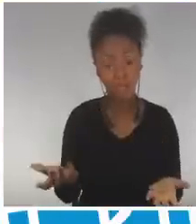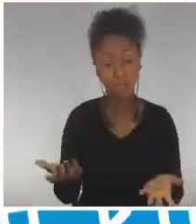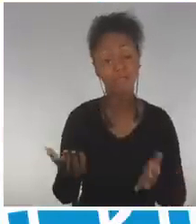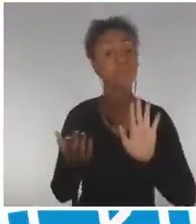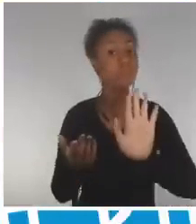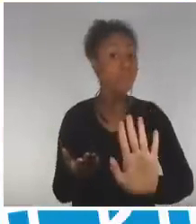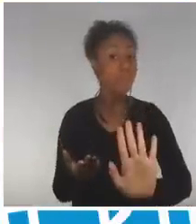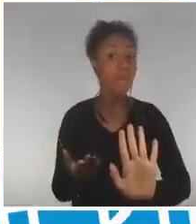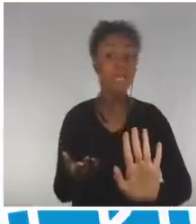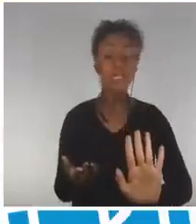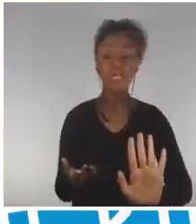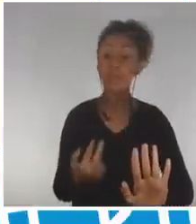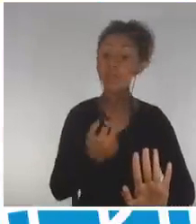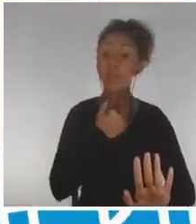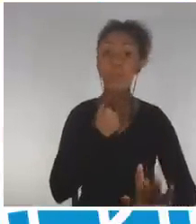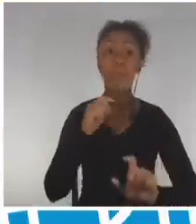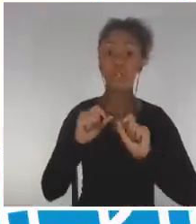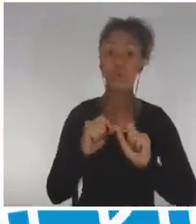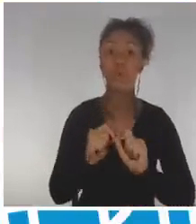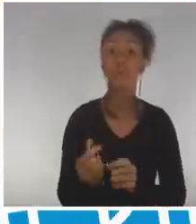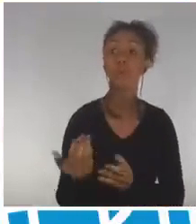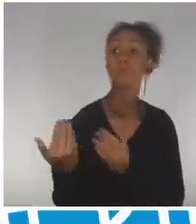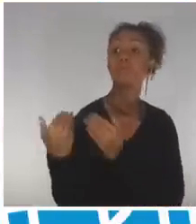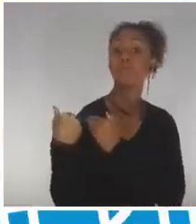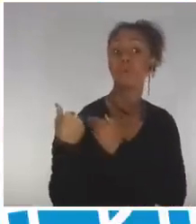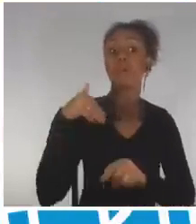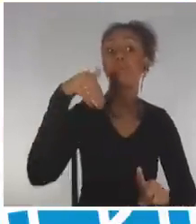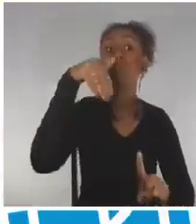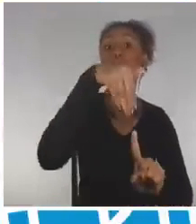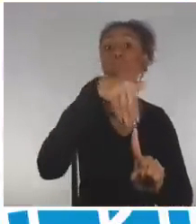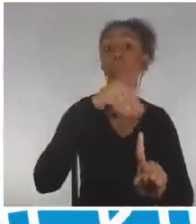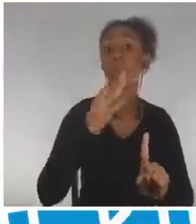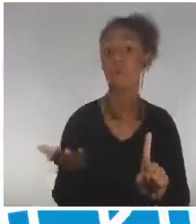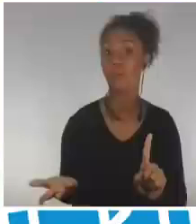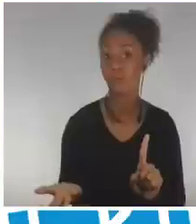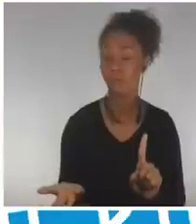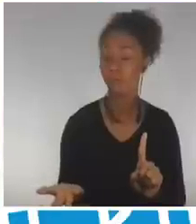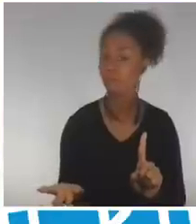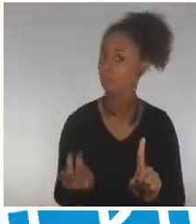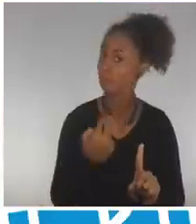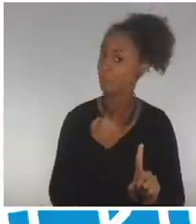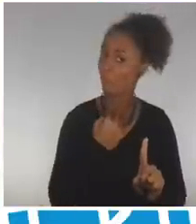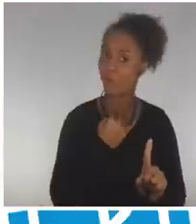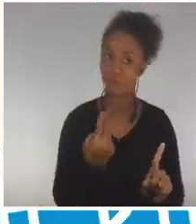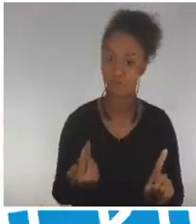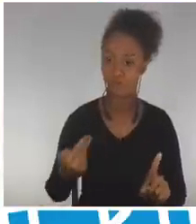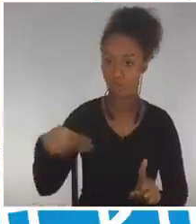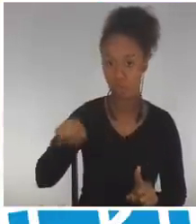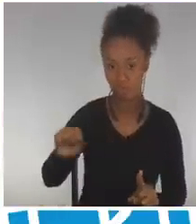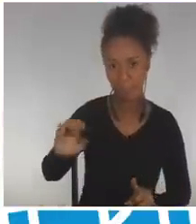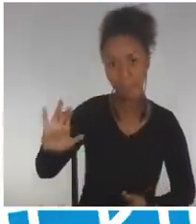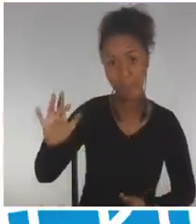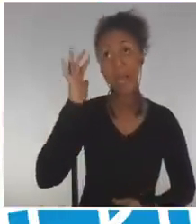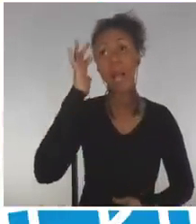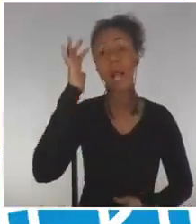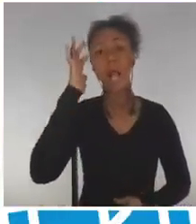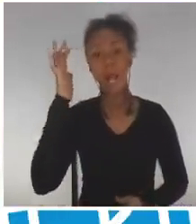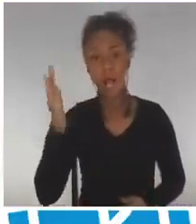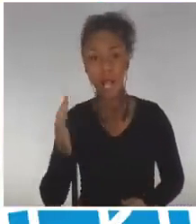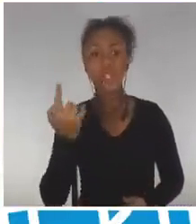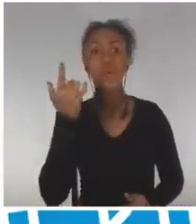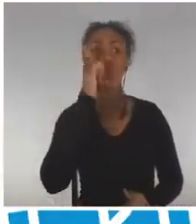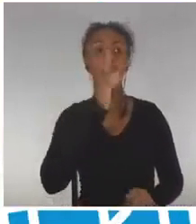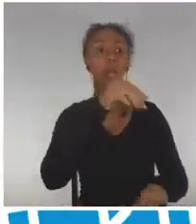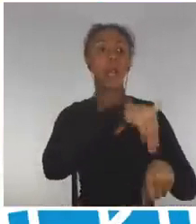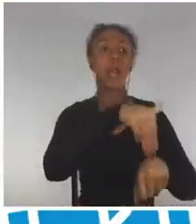haja responsabilização. Será um absurdo que o MEC imagine que vai haver responsabilização